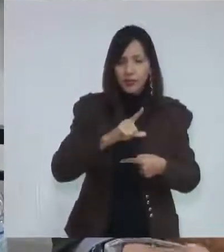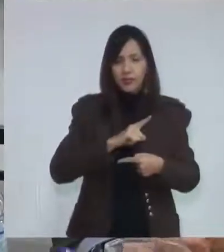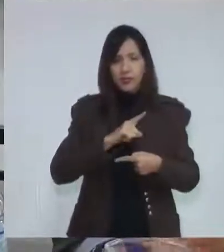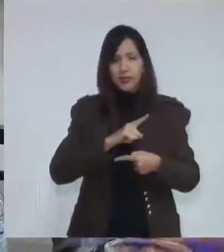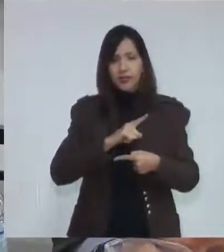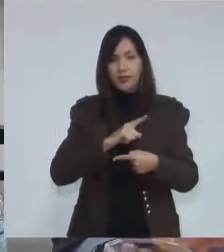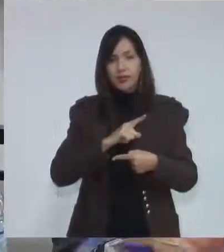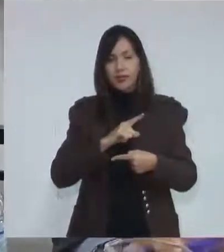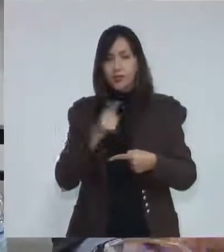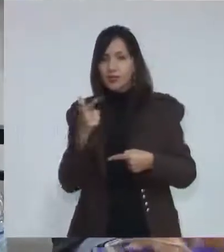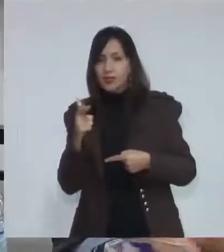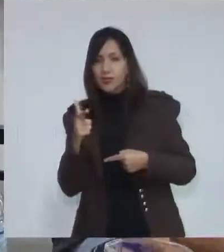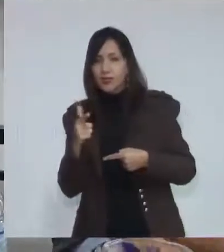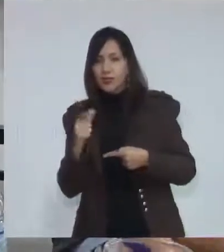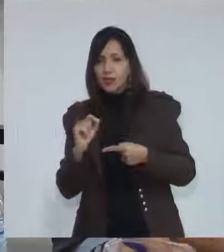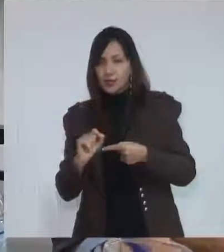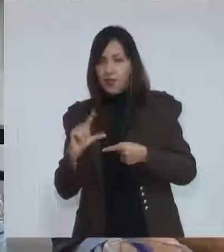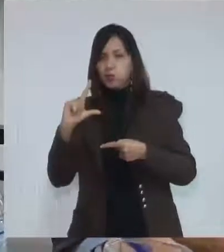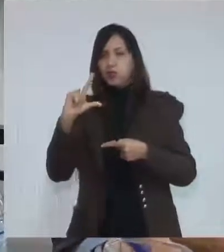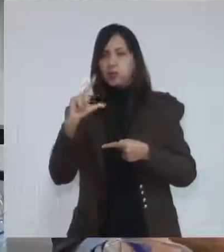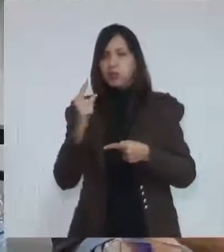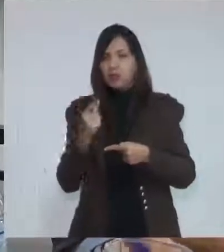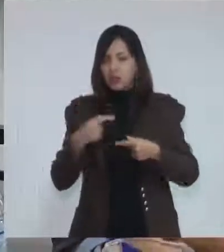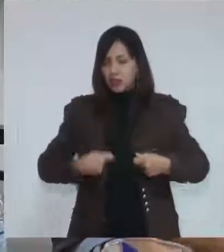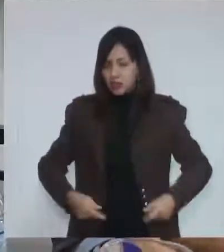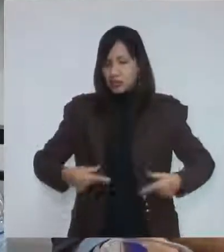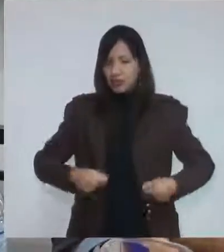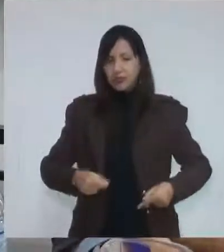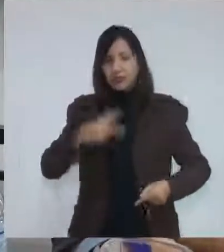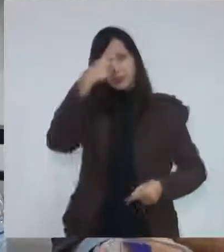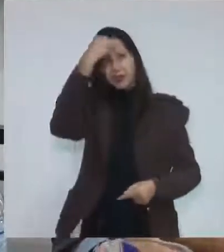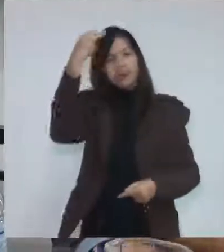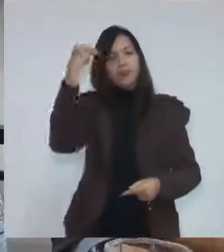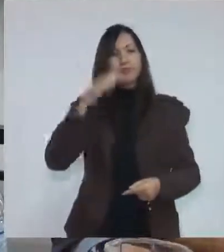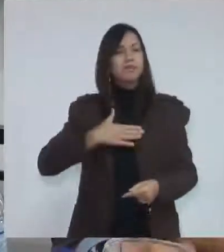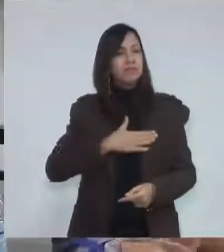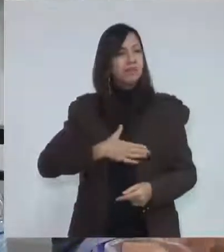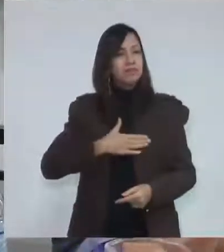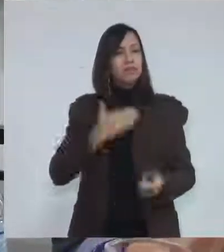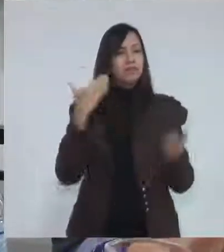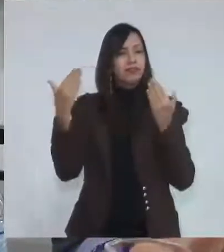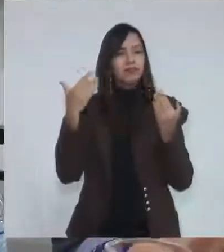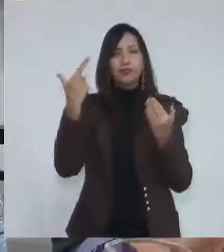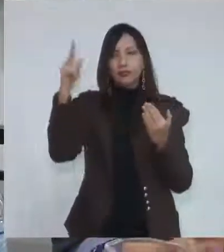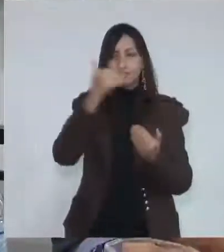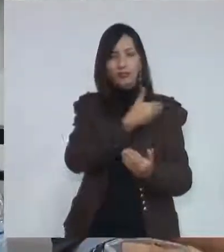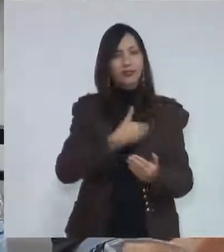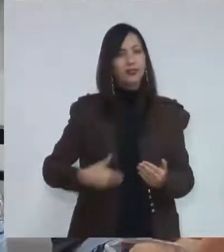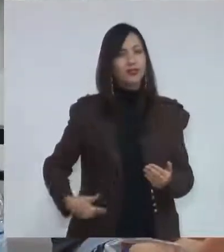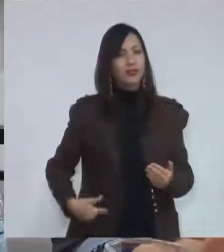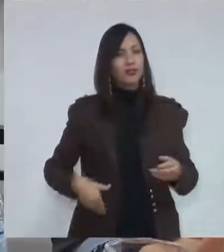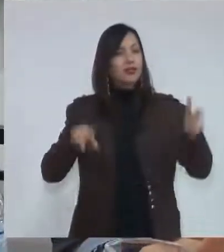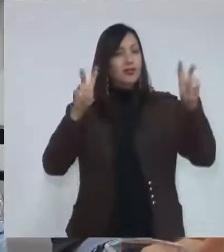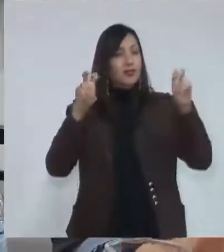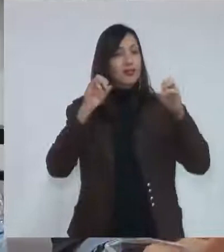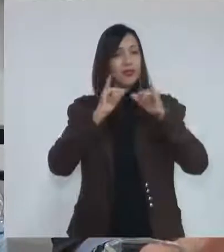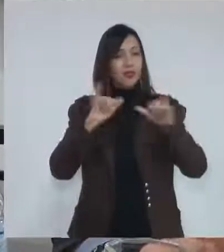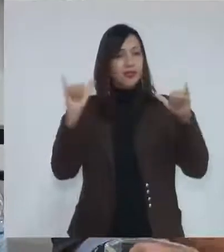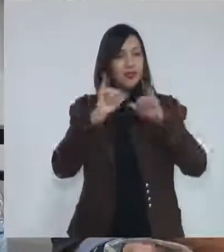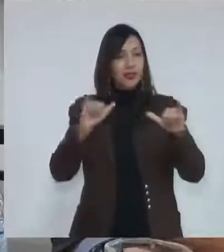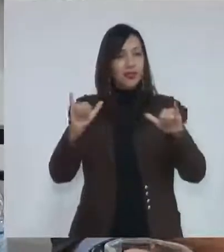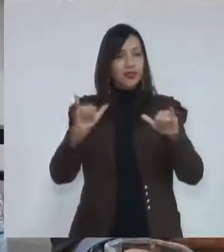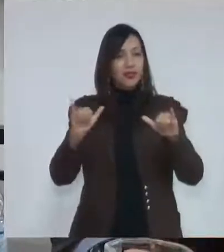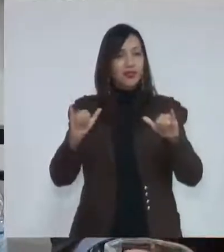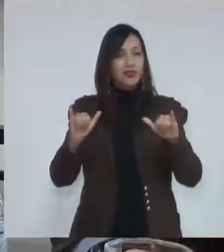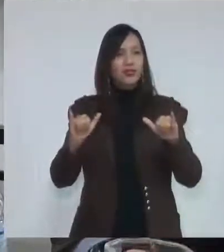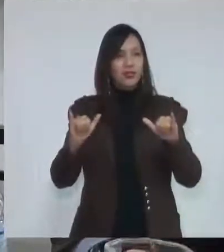teve ou não superfaturamento, se está gastando ou não. Por exemplo, a prefeitura gosta de falar, comparar com outros governos a questão da publicidade, que é só